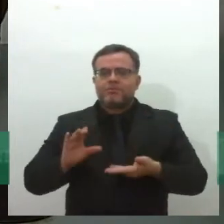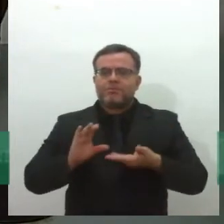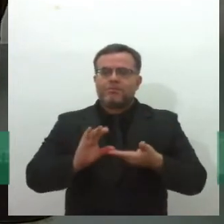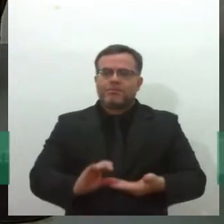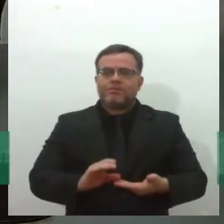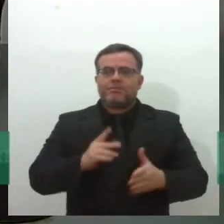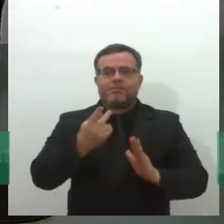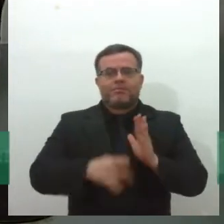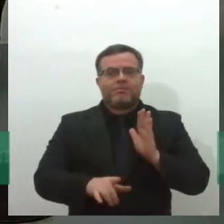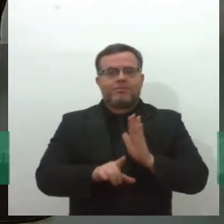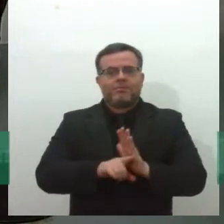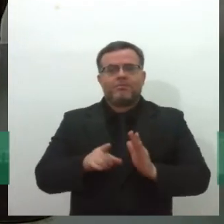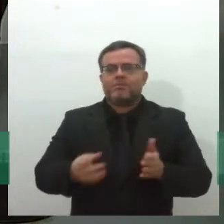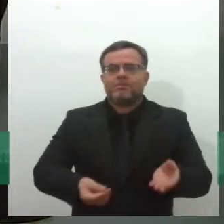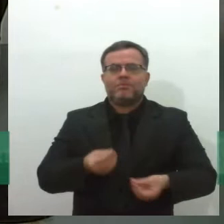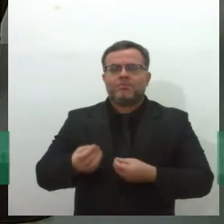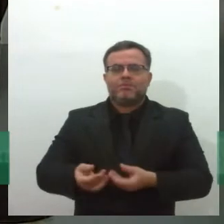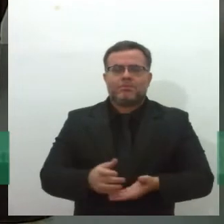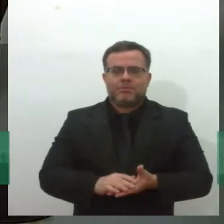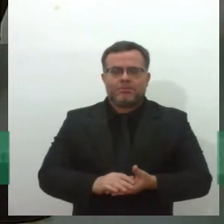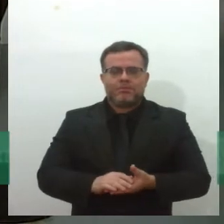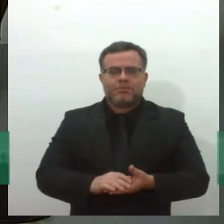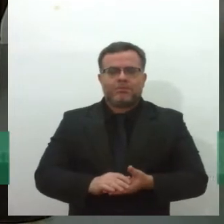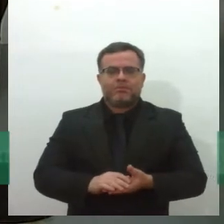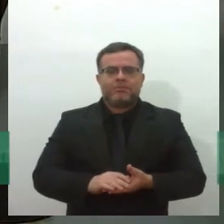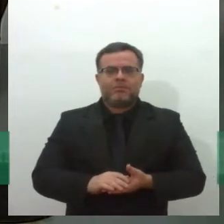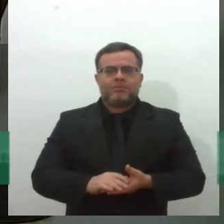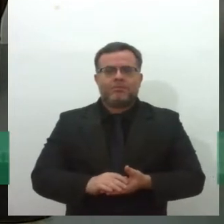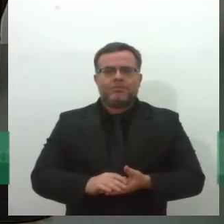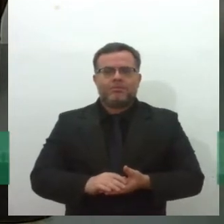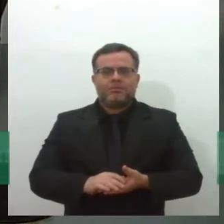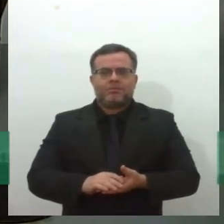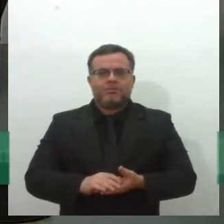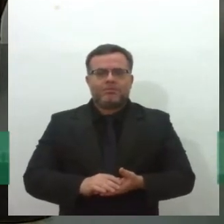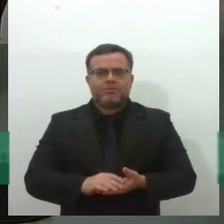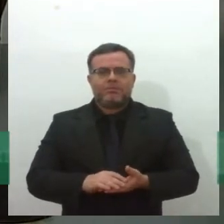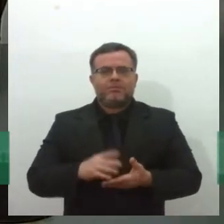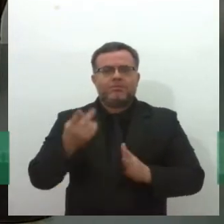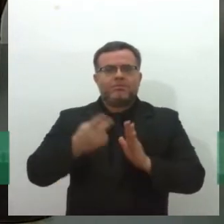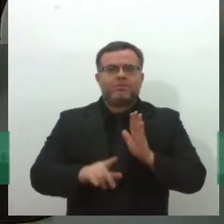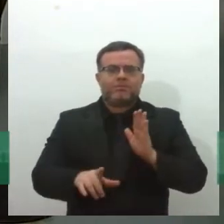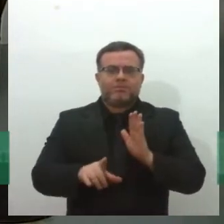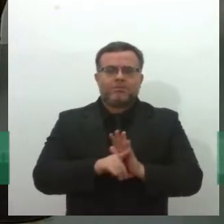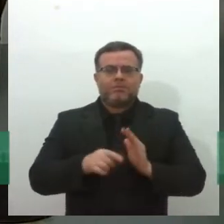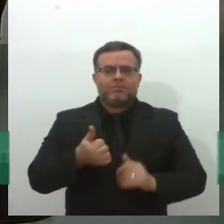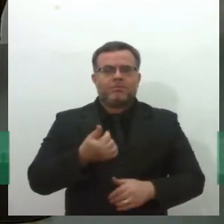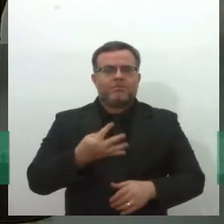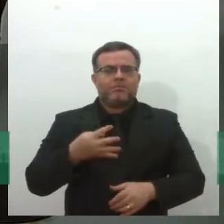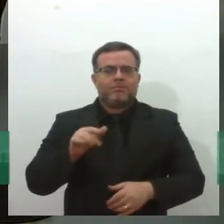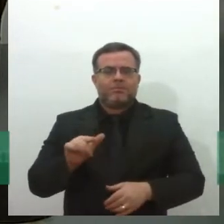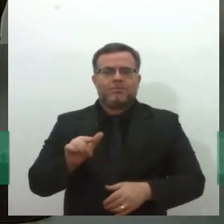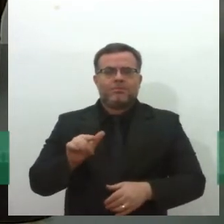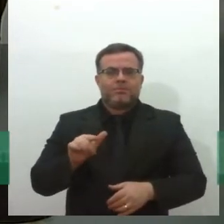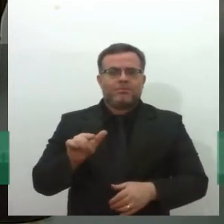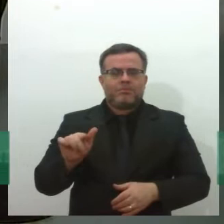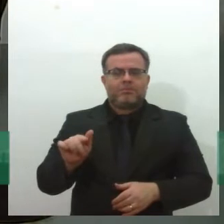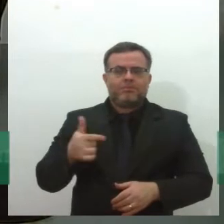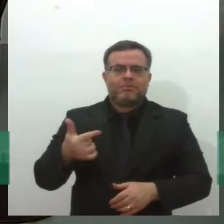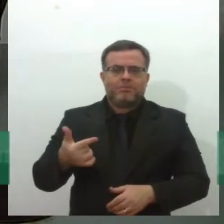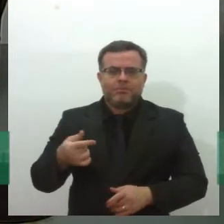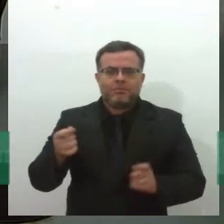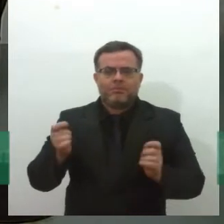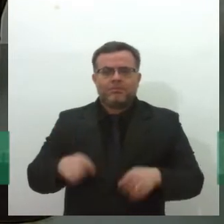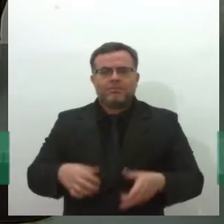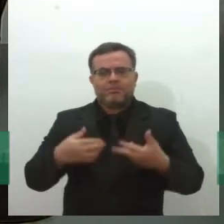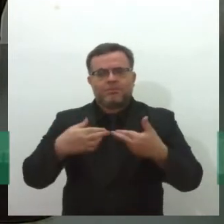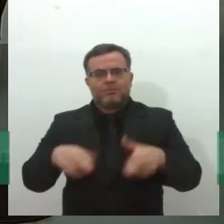PL 1472? Bom, o PL 1472, ele seria a melhor alternativa aí